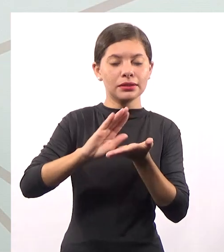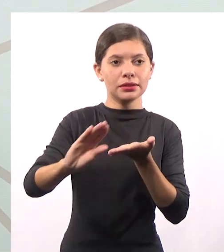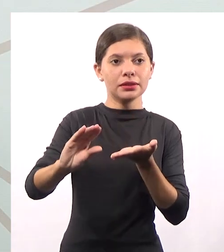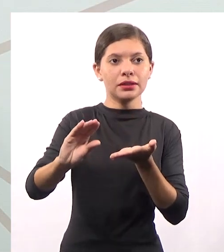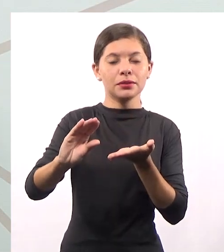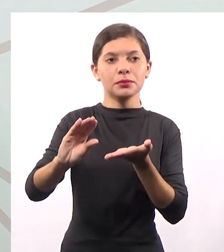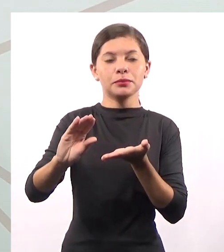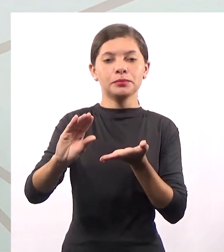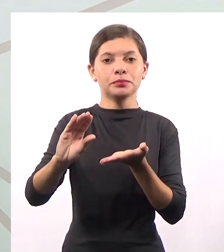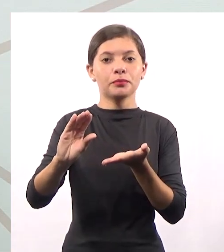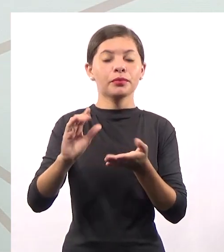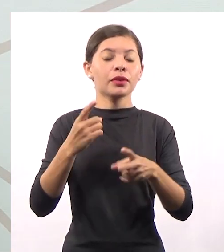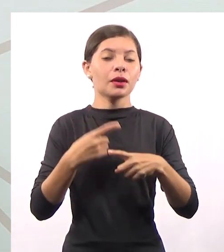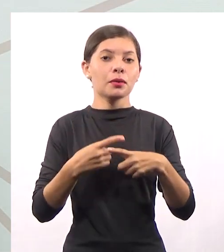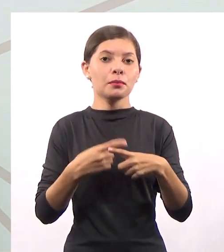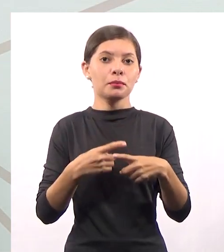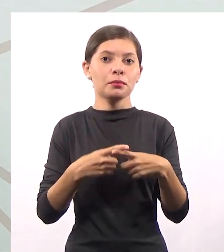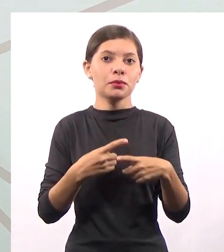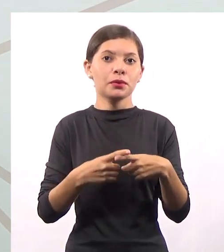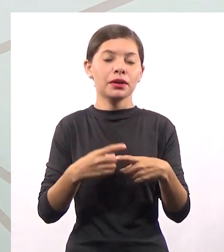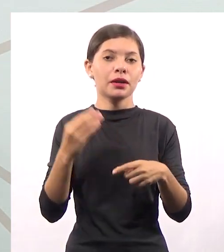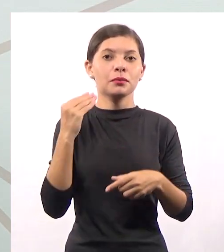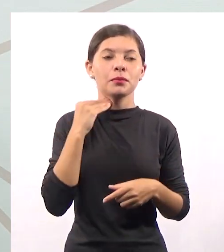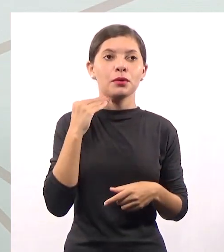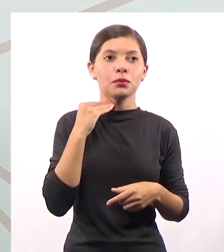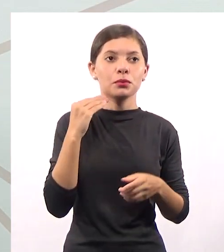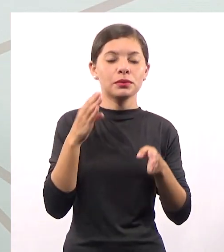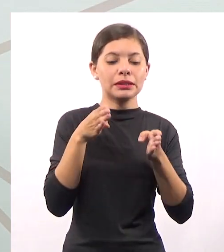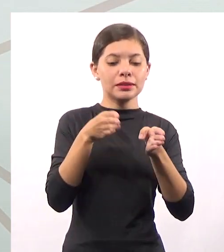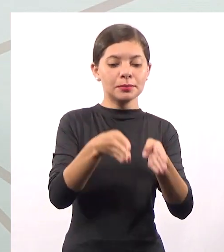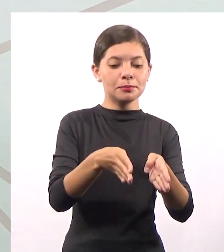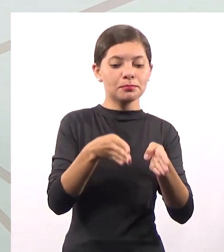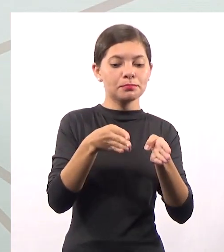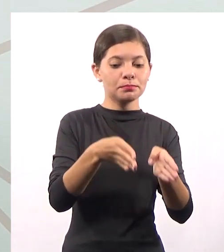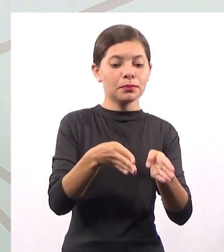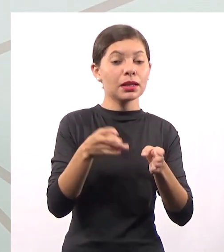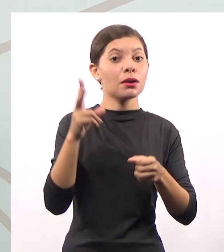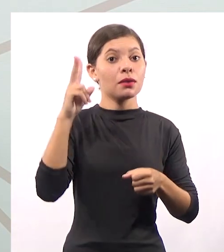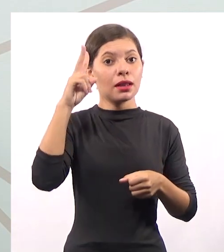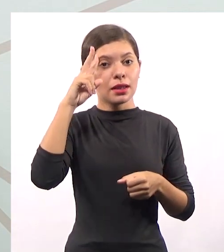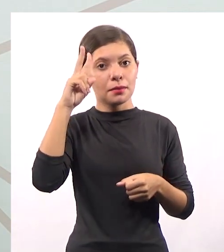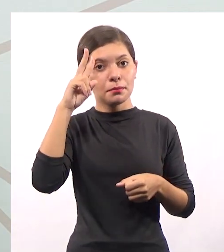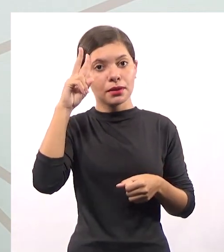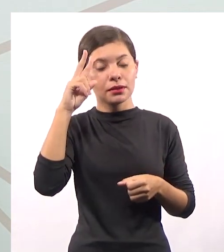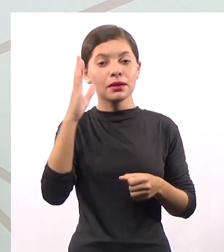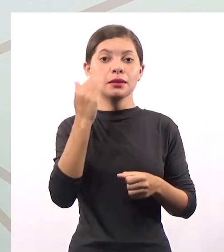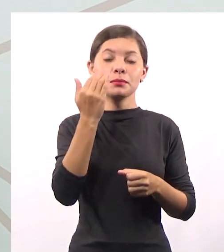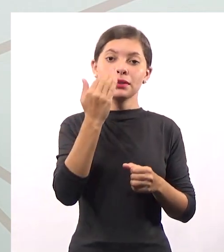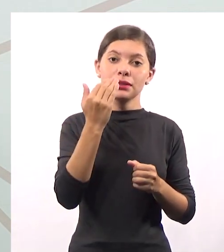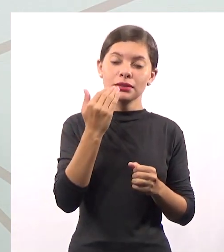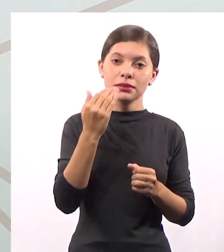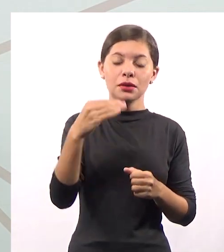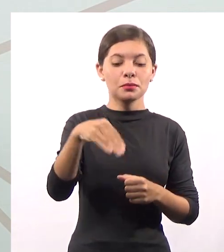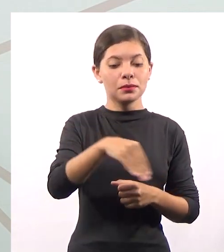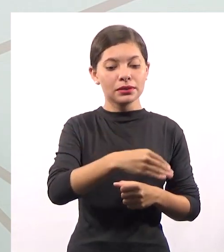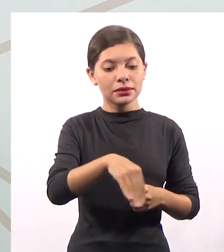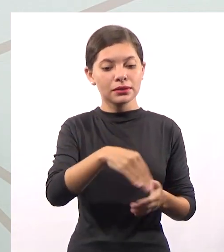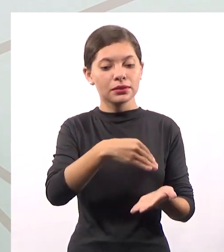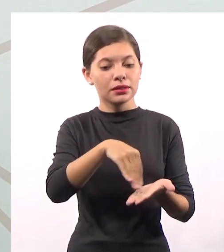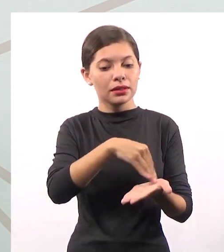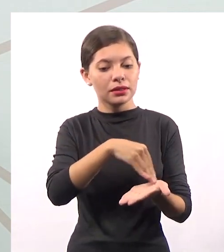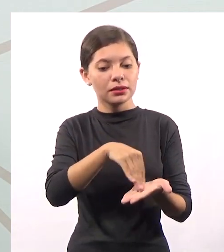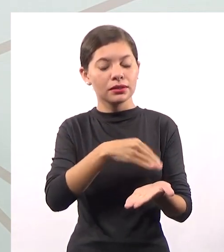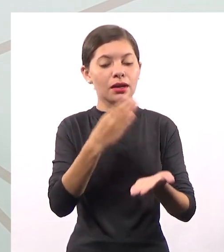recursos diretamente para do Fundeb, porque é para uma conta específica. Então, lembrando, para alimentação,